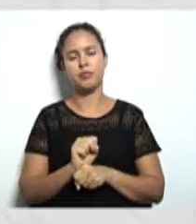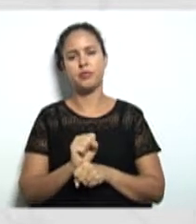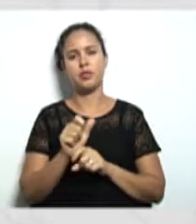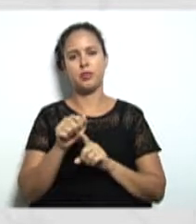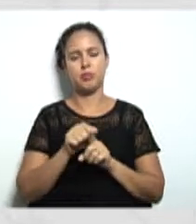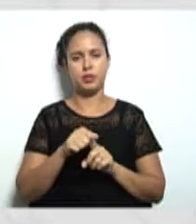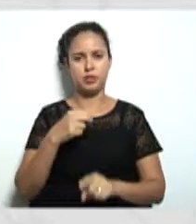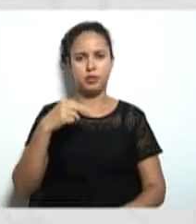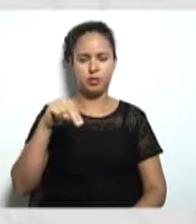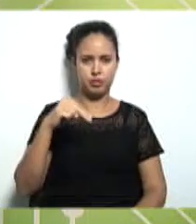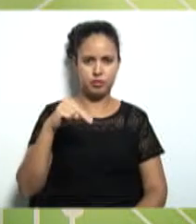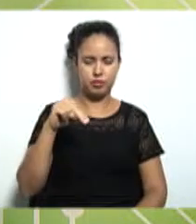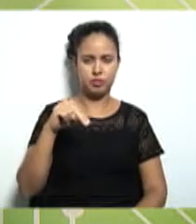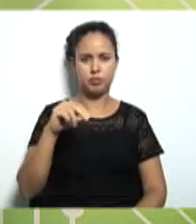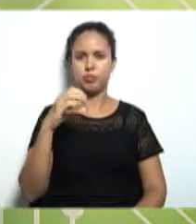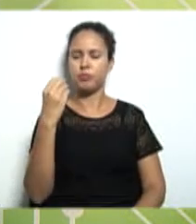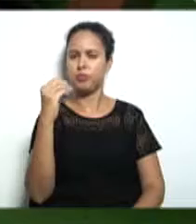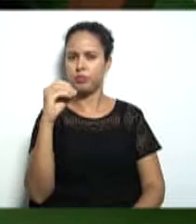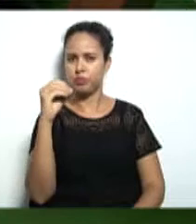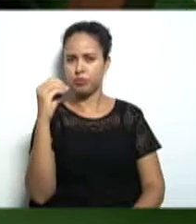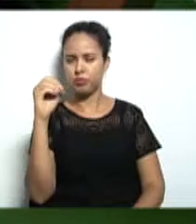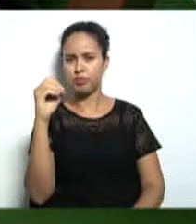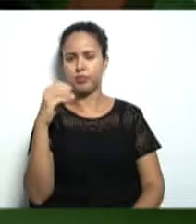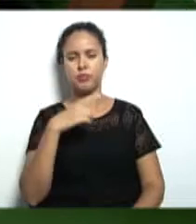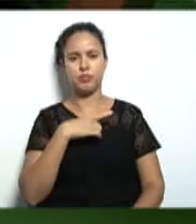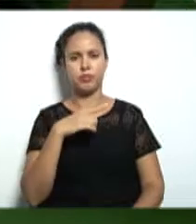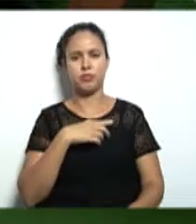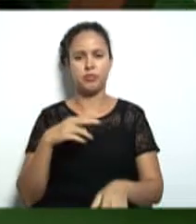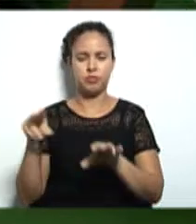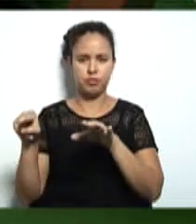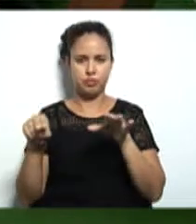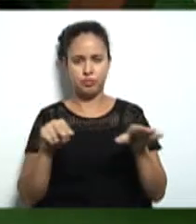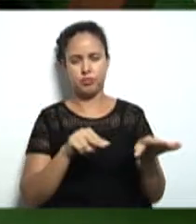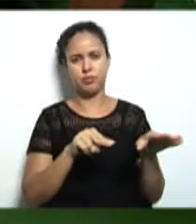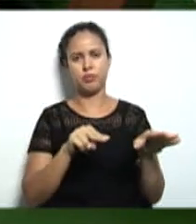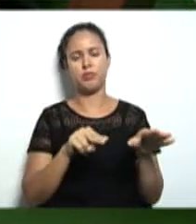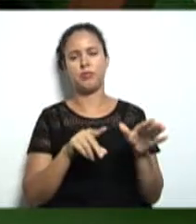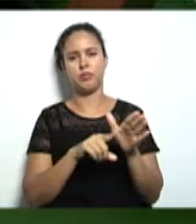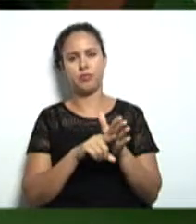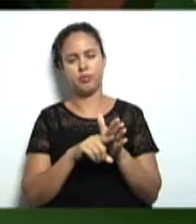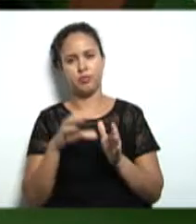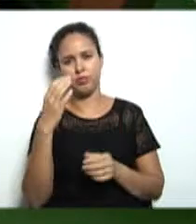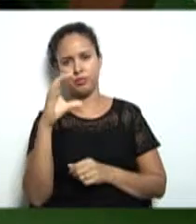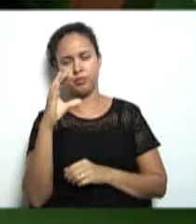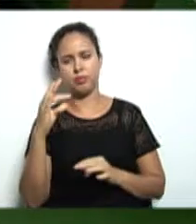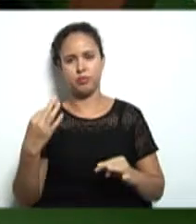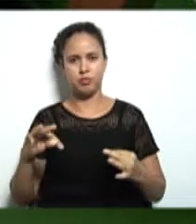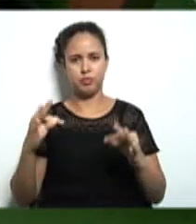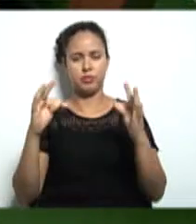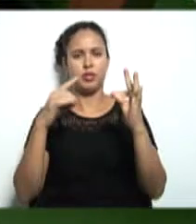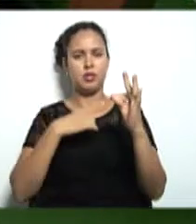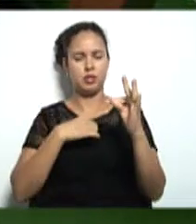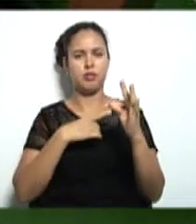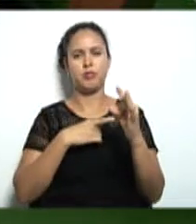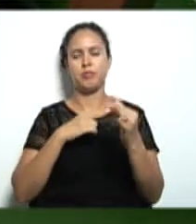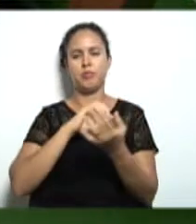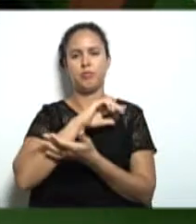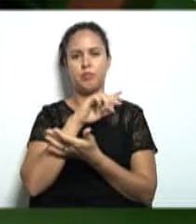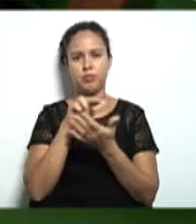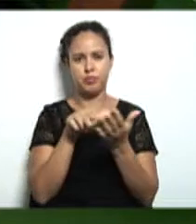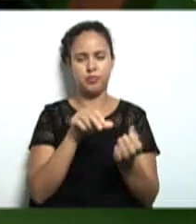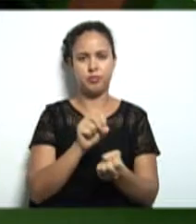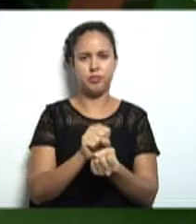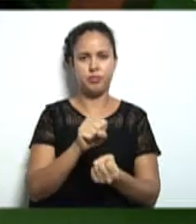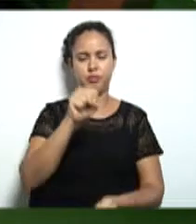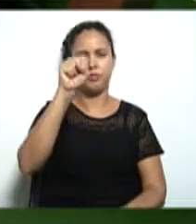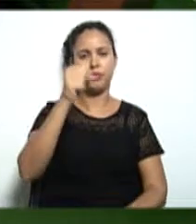o seminário, né, ou outubro, quando tiver a Semana de Ciência e Tecnologia, a gente também possa ver vários banners, né,